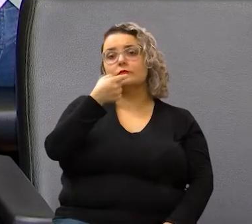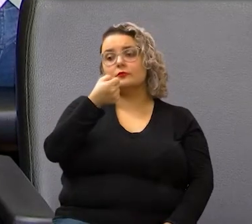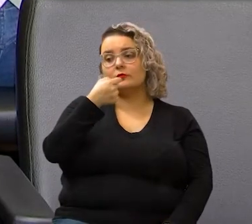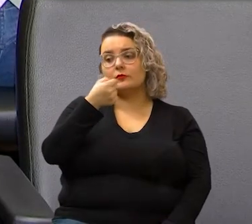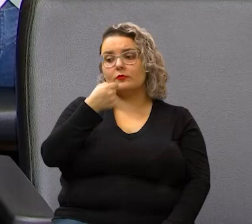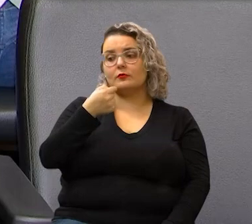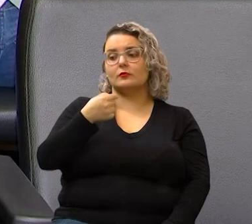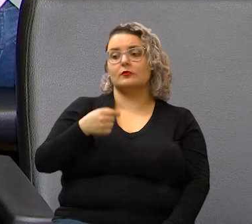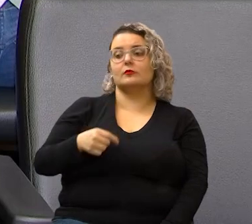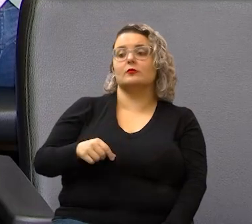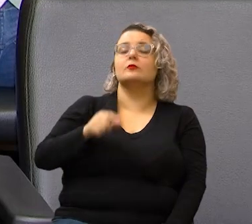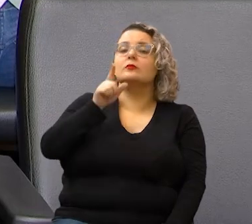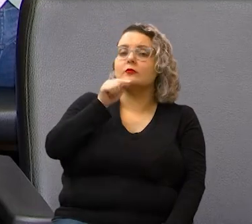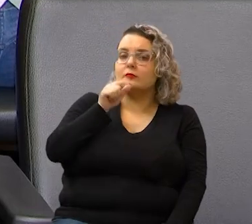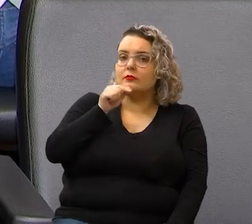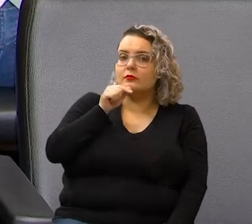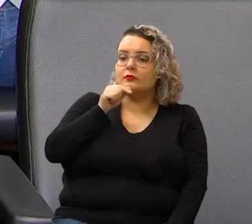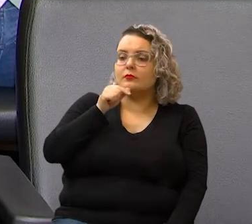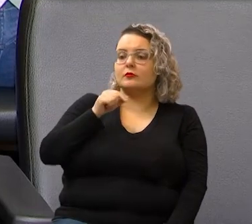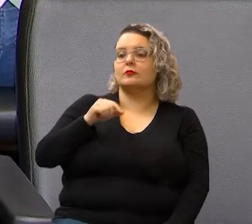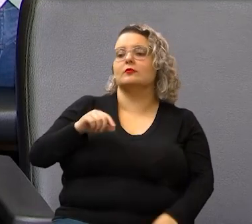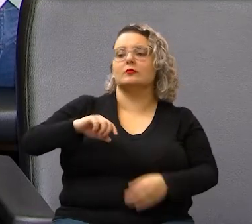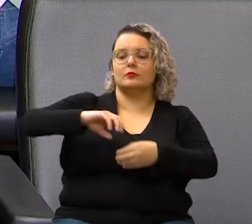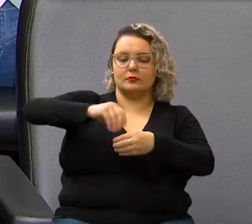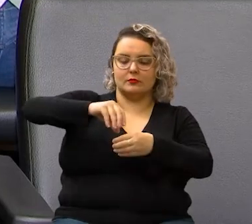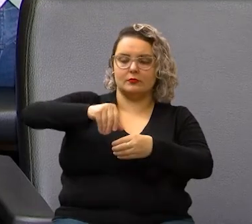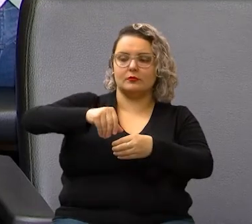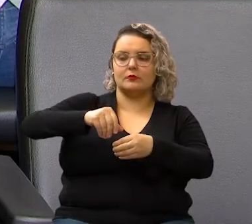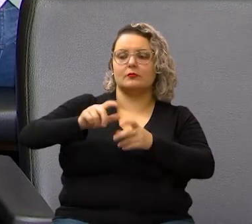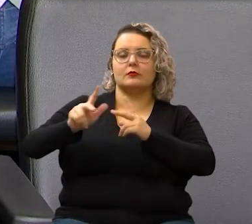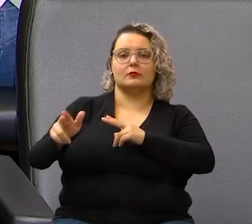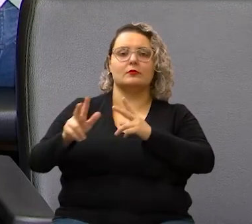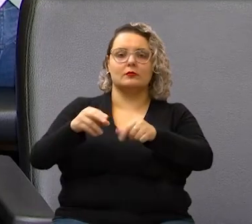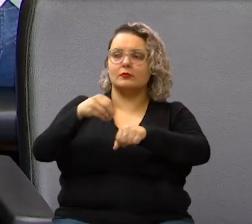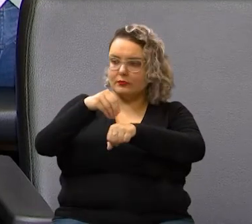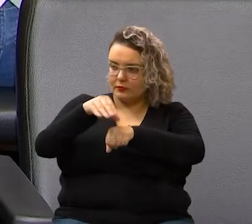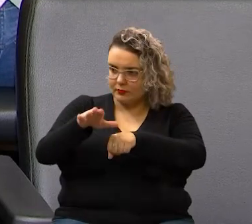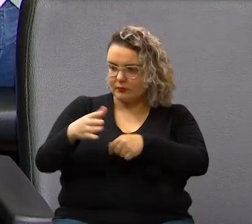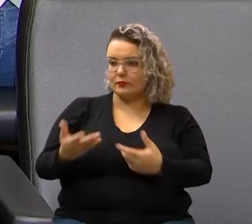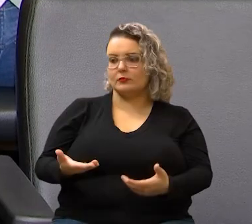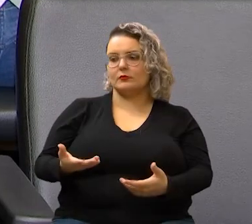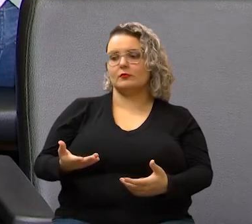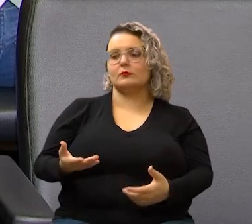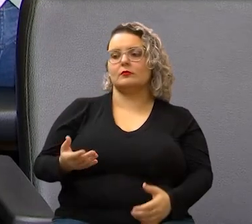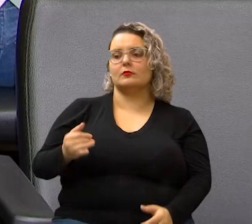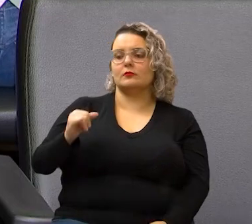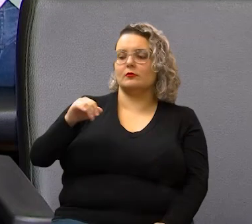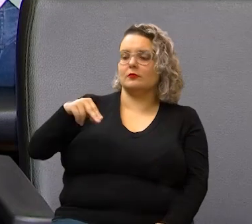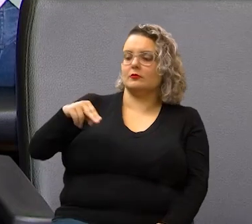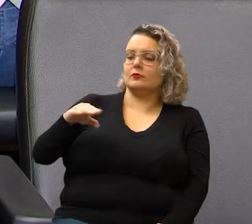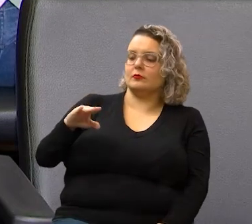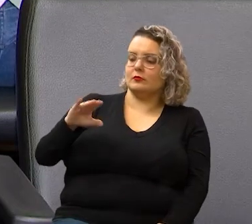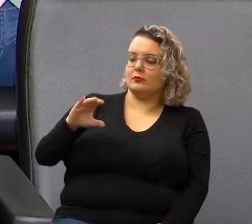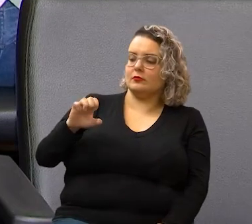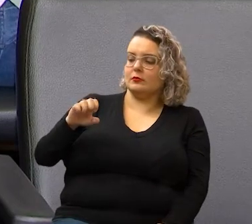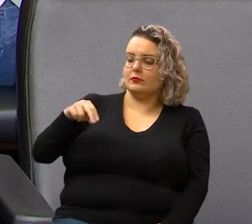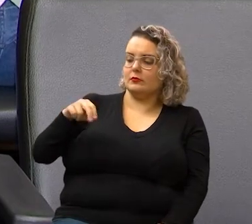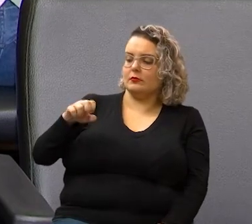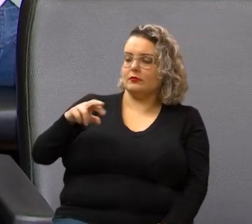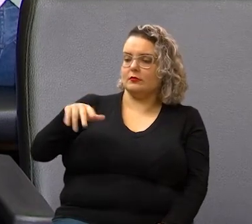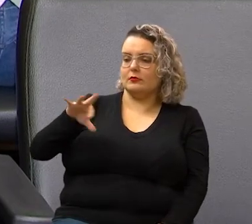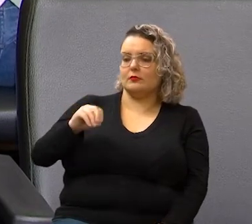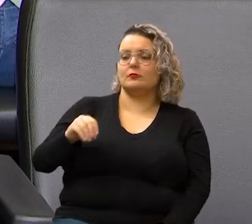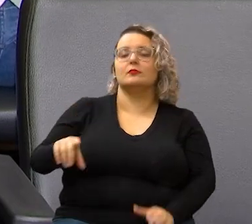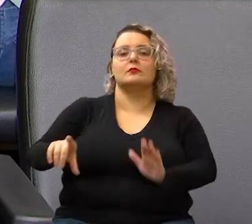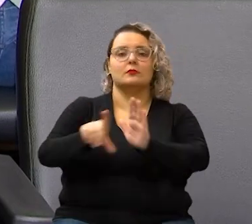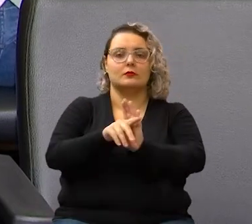projeto, que os medicamentos líquidos violados serão igualmente encaminhados para incineração,